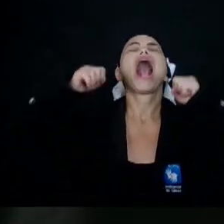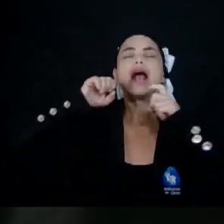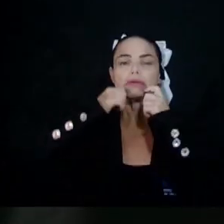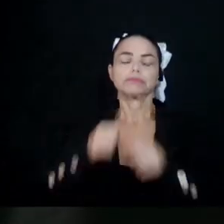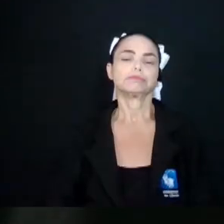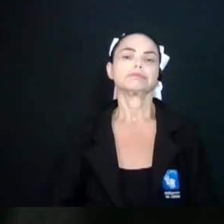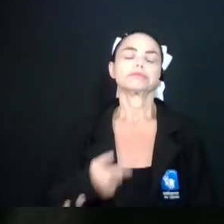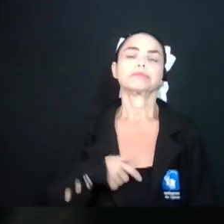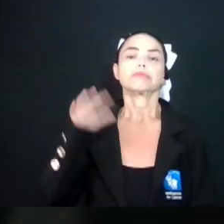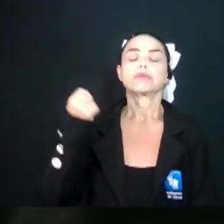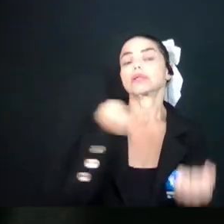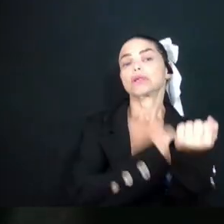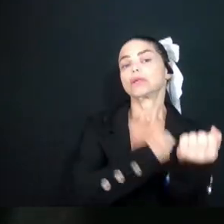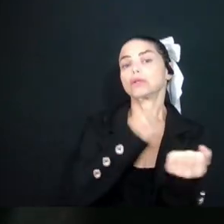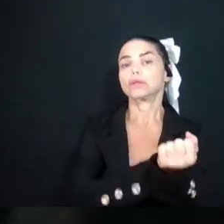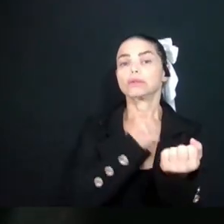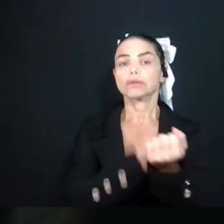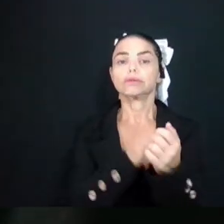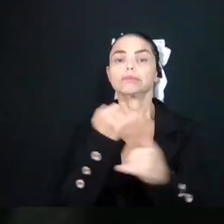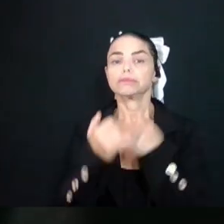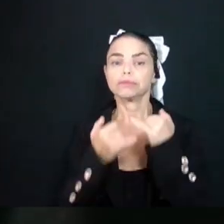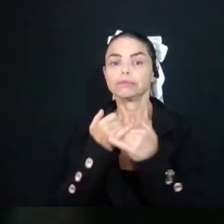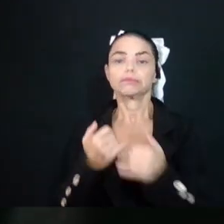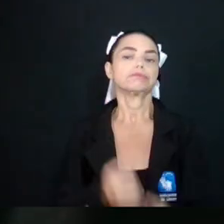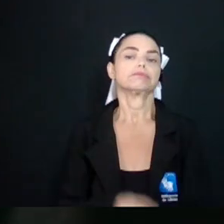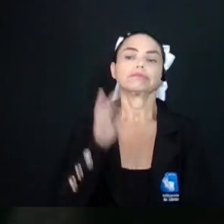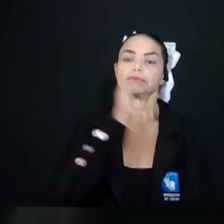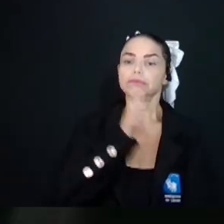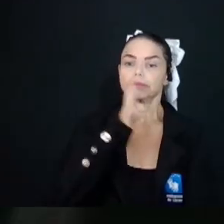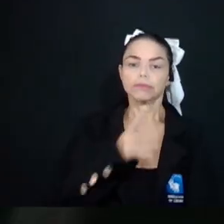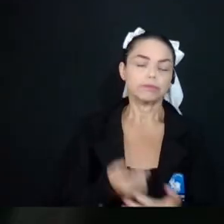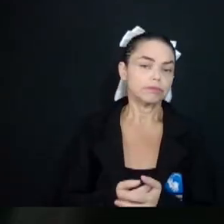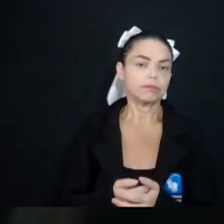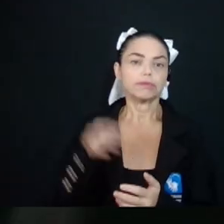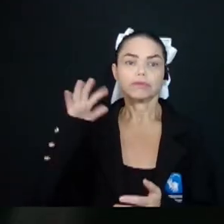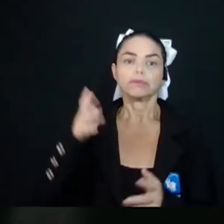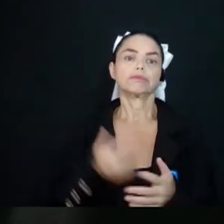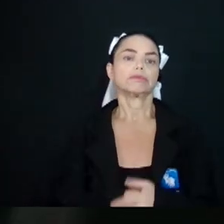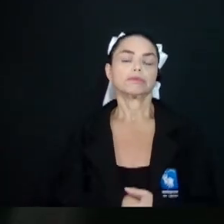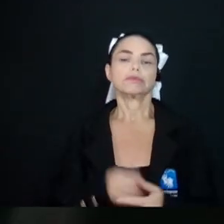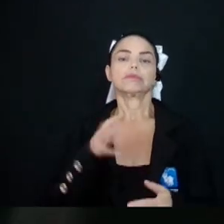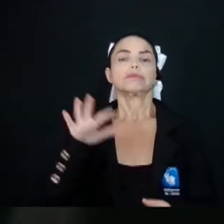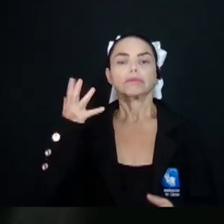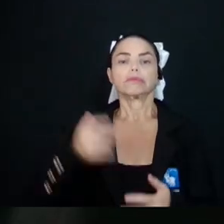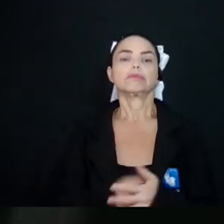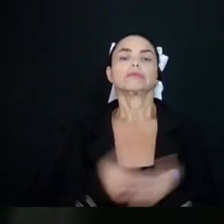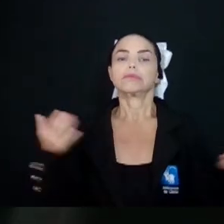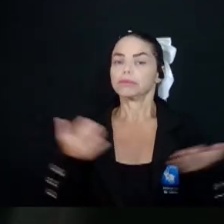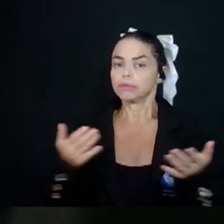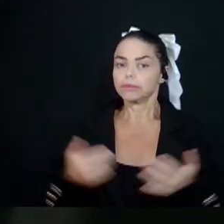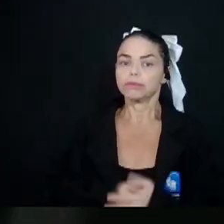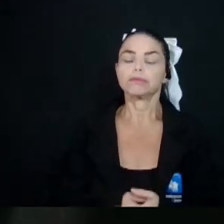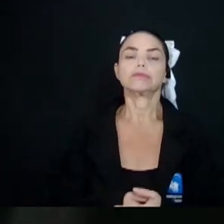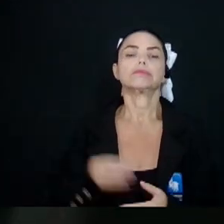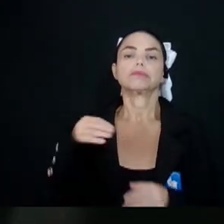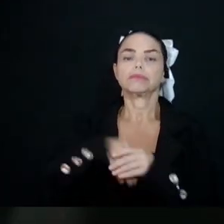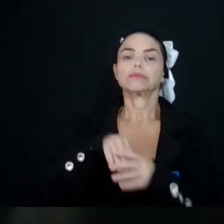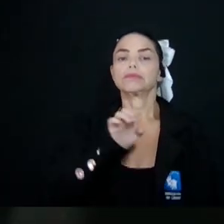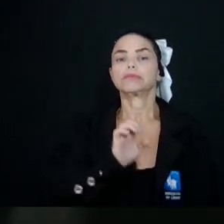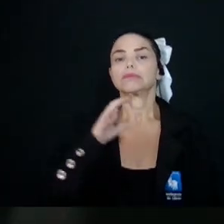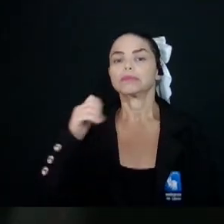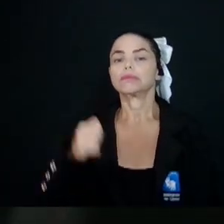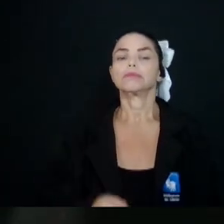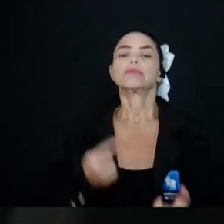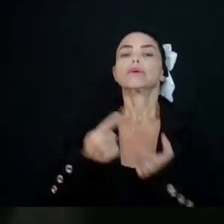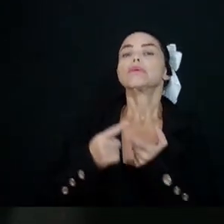uma dependência digital. E essas reações podem acontecer agora com a implantação do ECA digital. Por